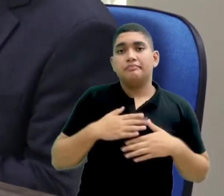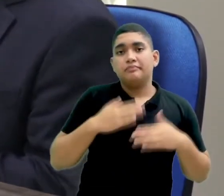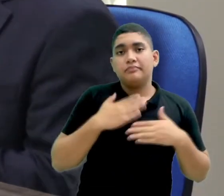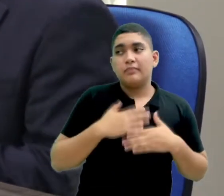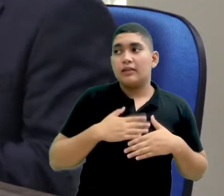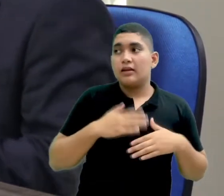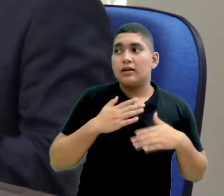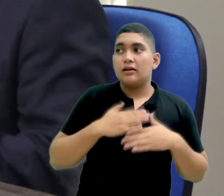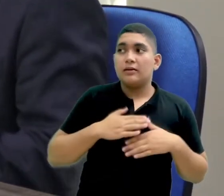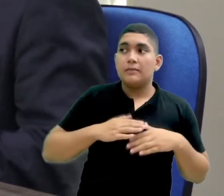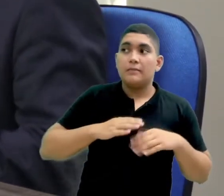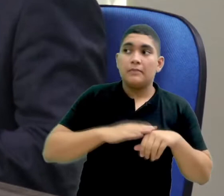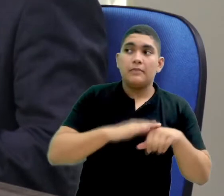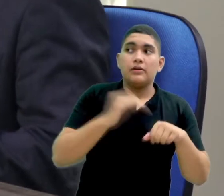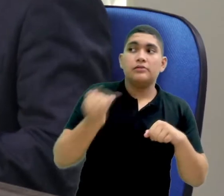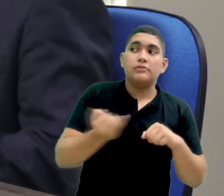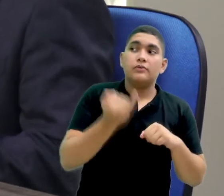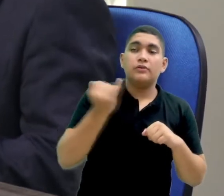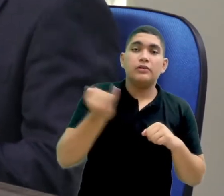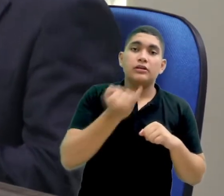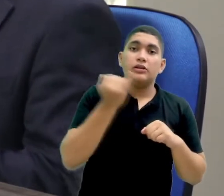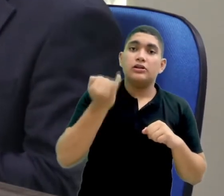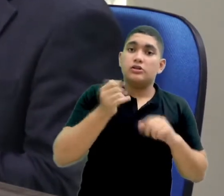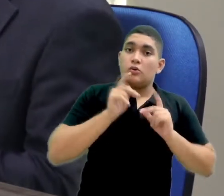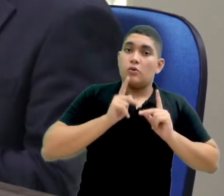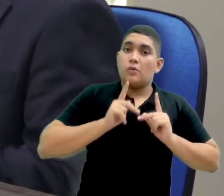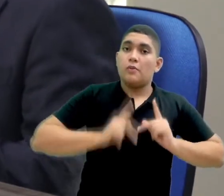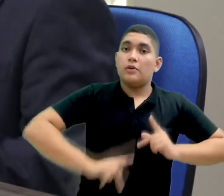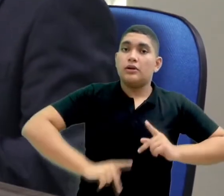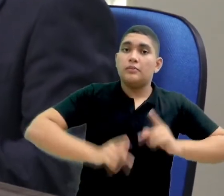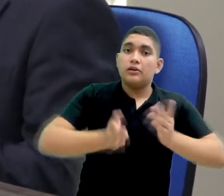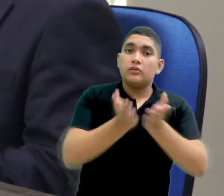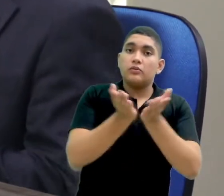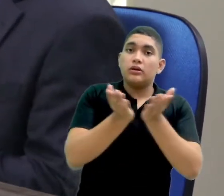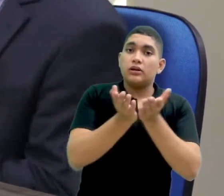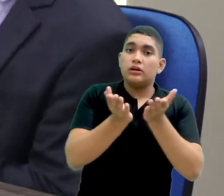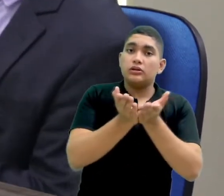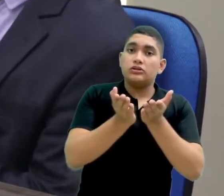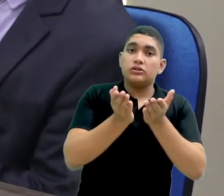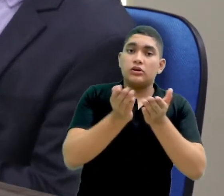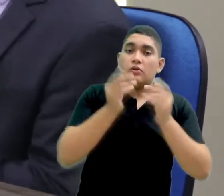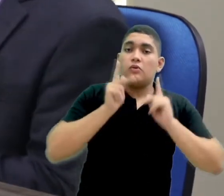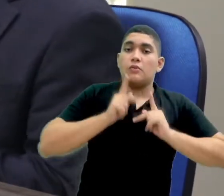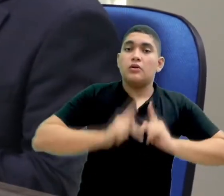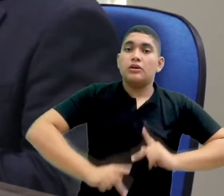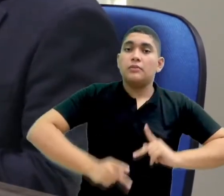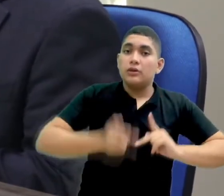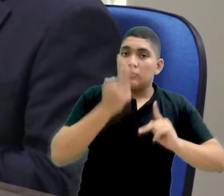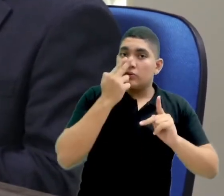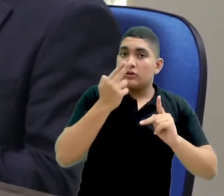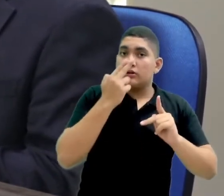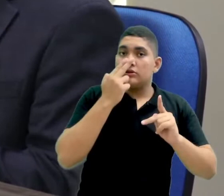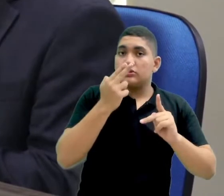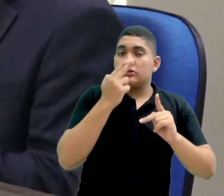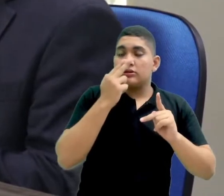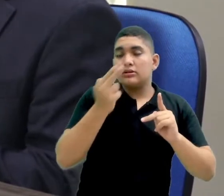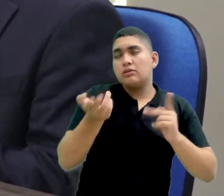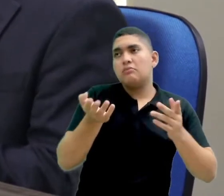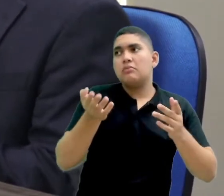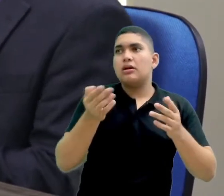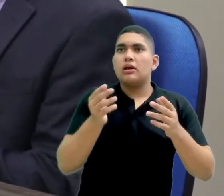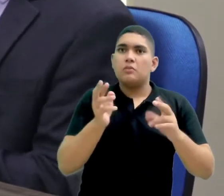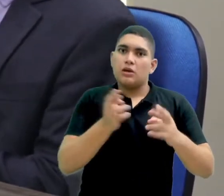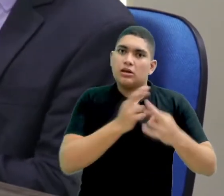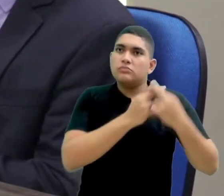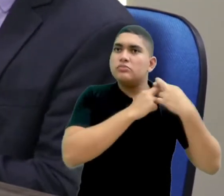que a oferta é a conduta do crente, é a conduta do cristão. Tem responsabilidade gravíssima,